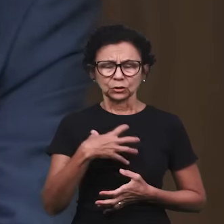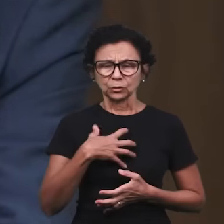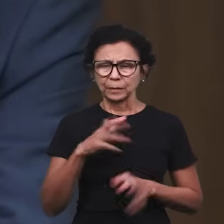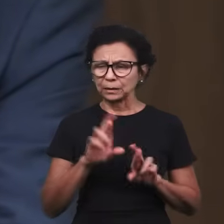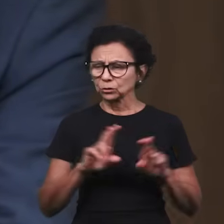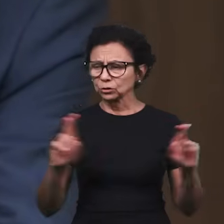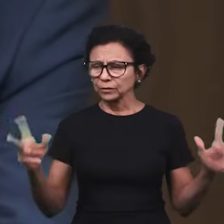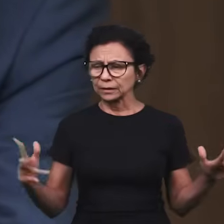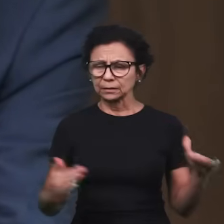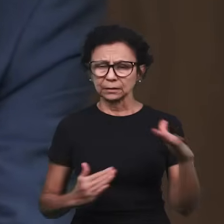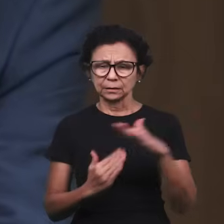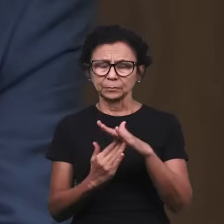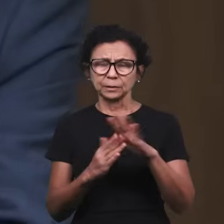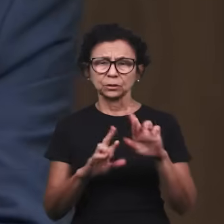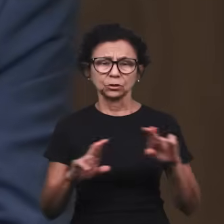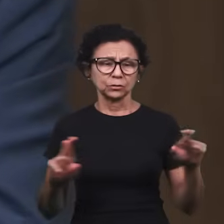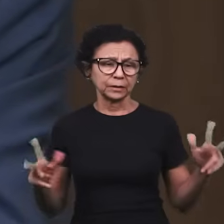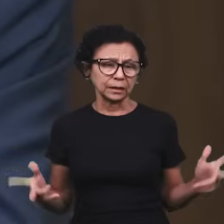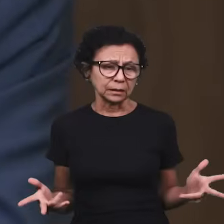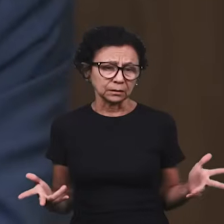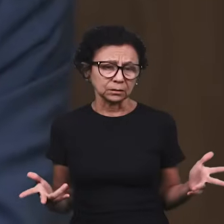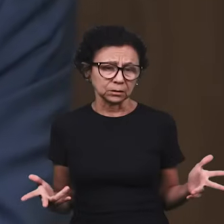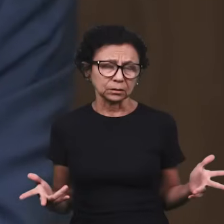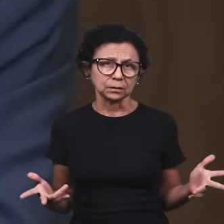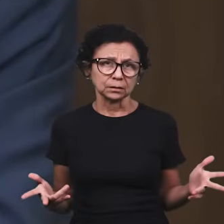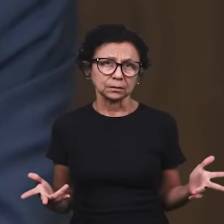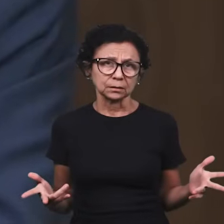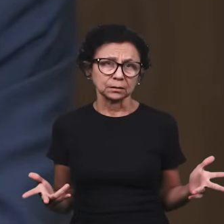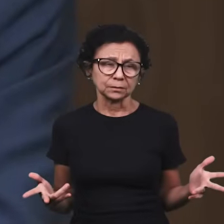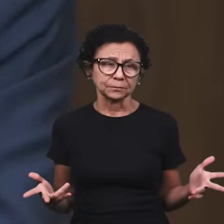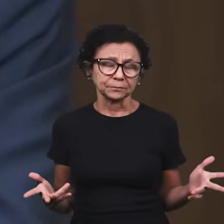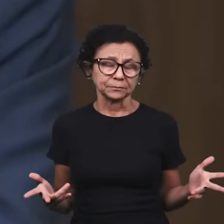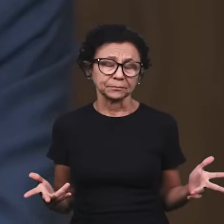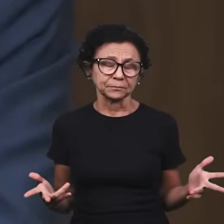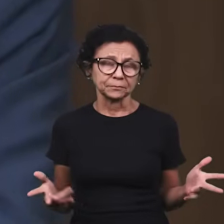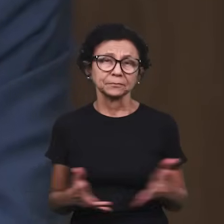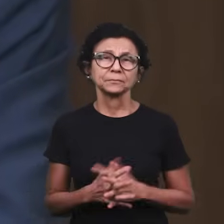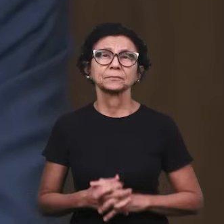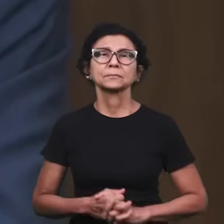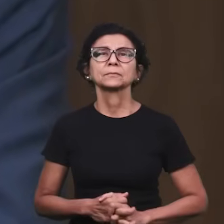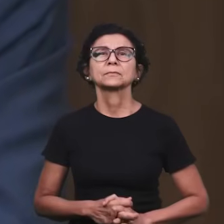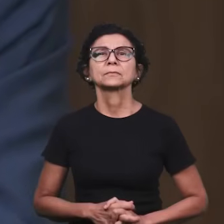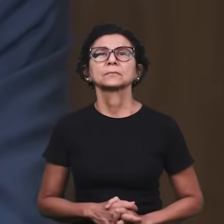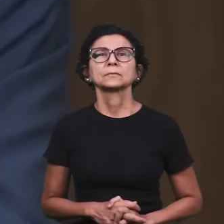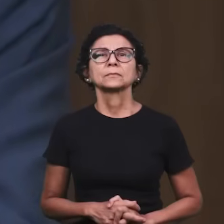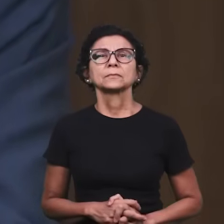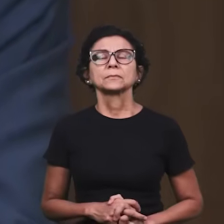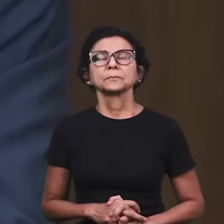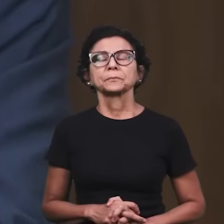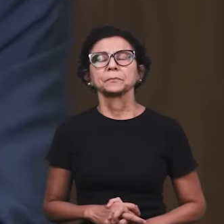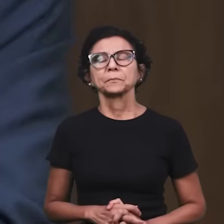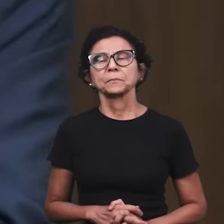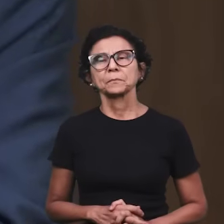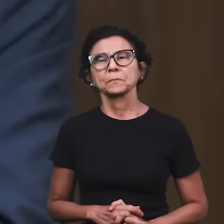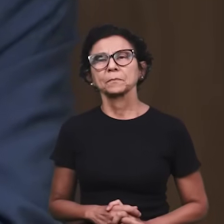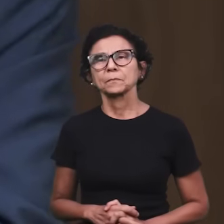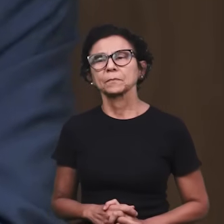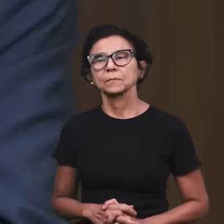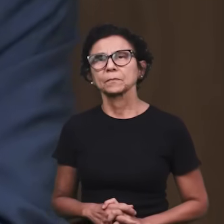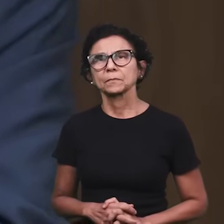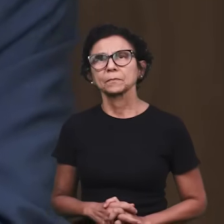criações diferentes, limites diferentes, se unem e dão certo. Que é um mistério isso aqui. E lógico que nós